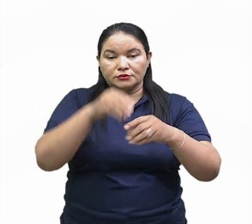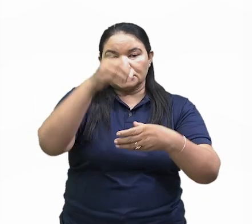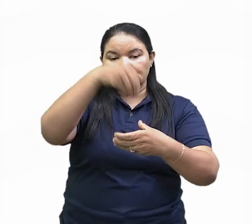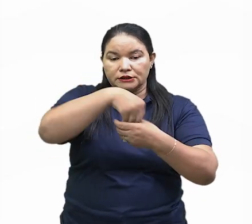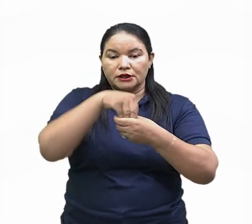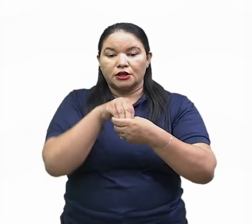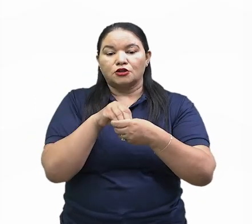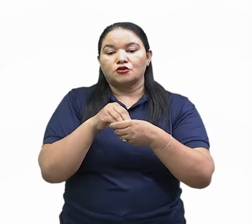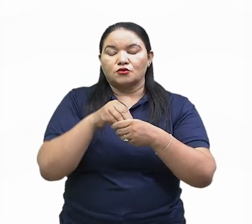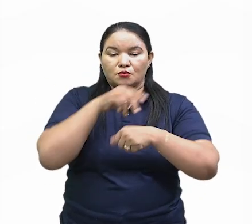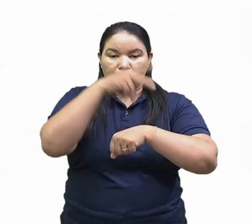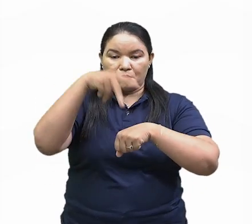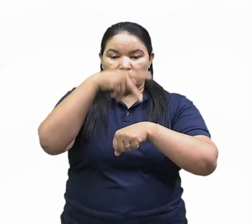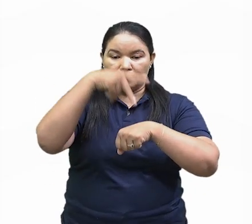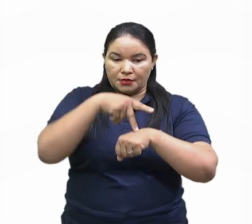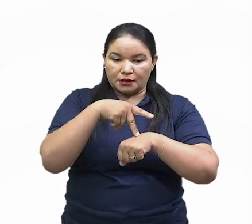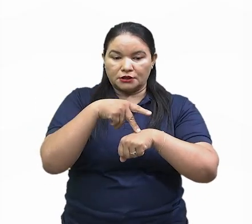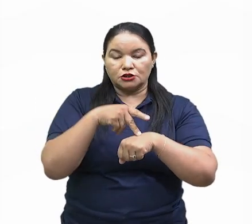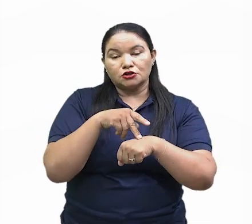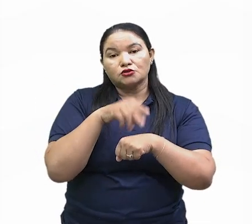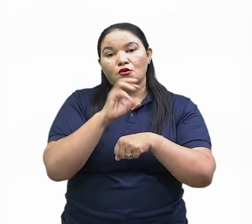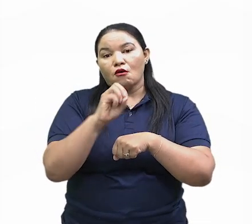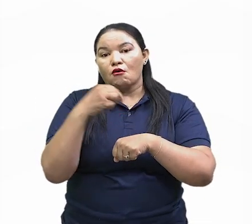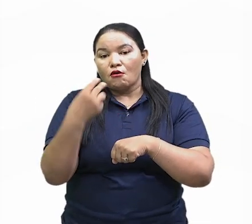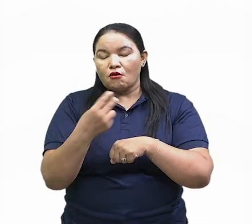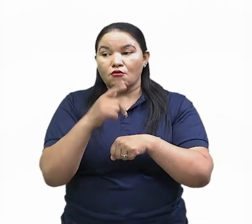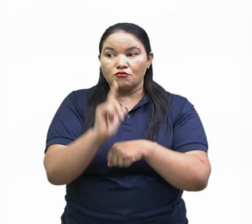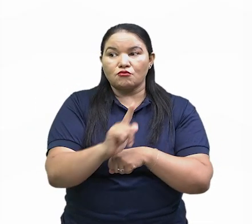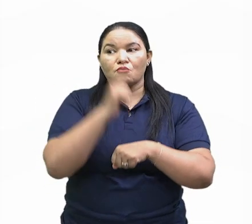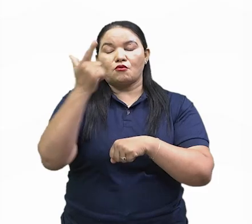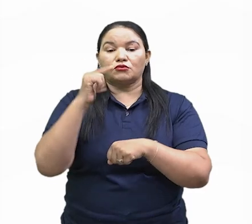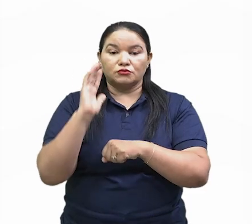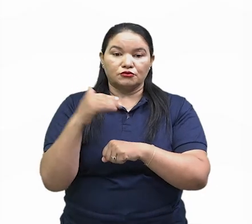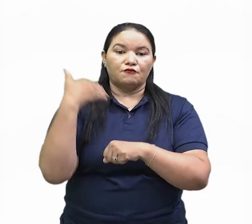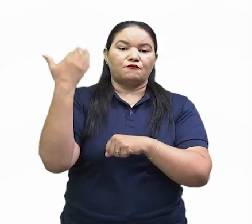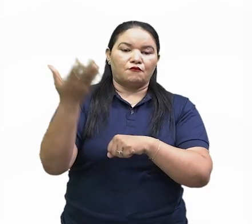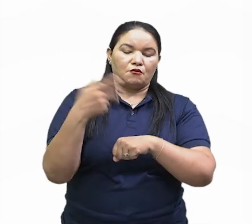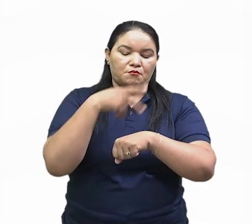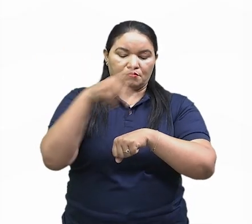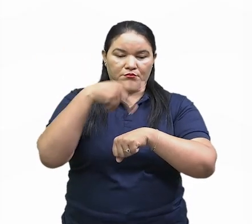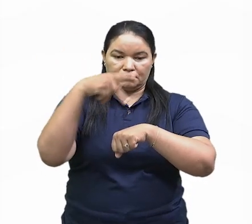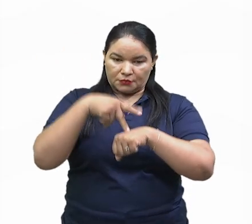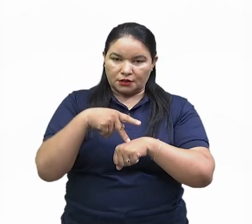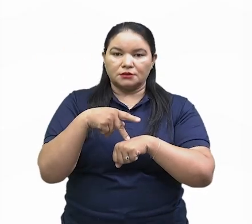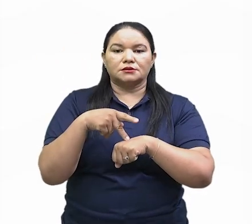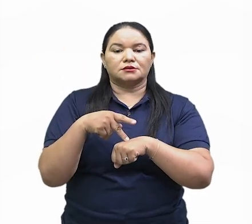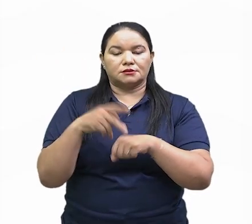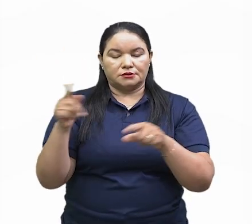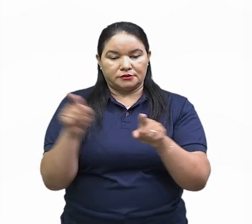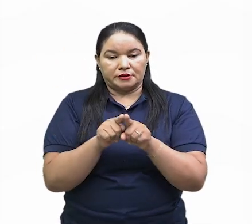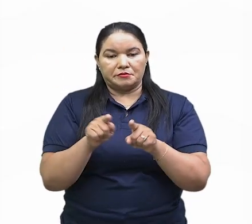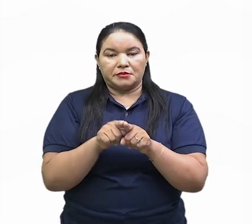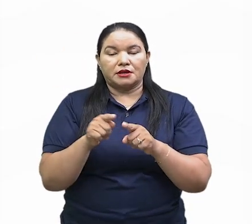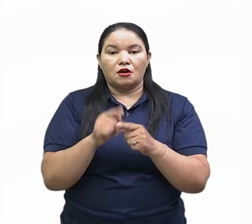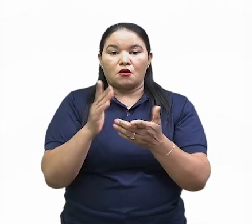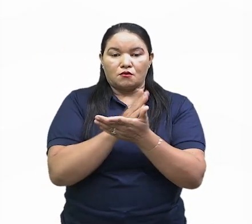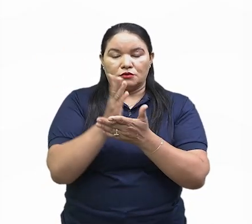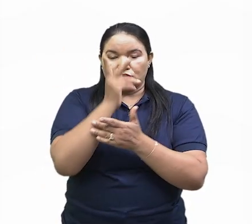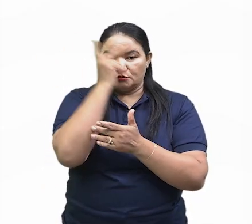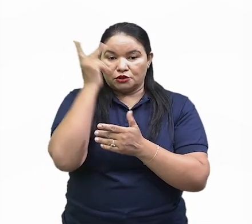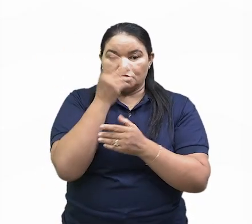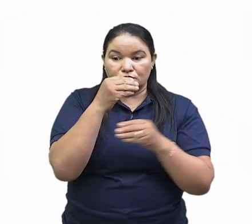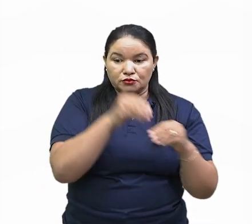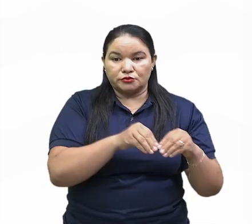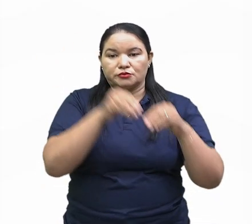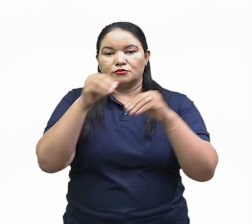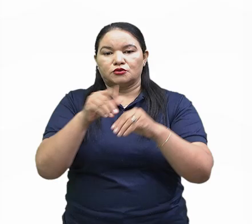internos dentro do país e também deslocamentos internacionais, quando as pessoas elas acabam